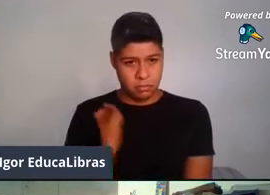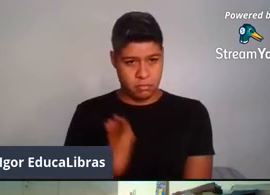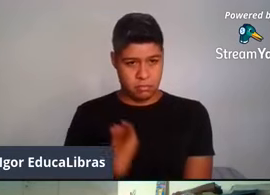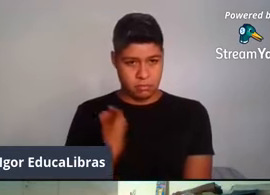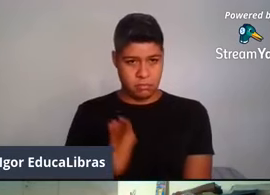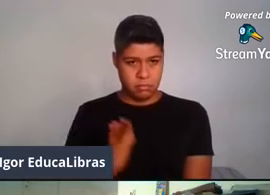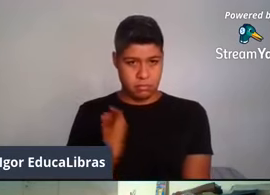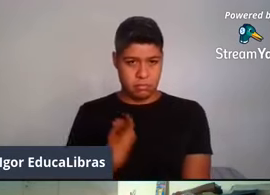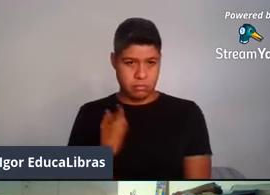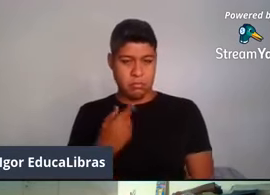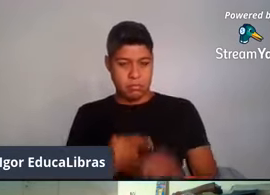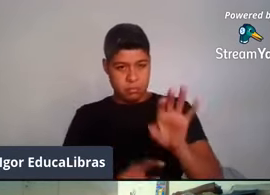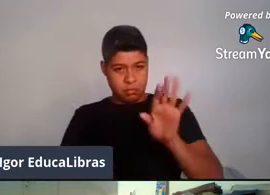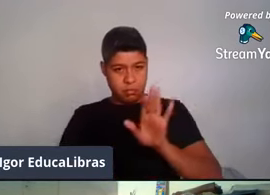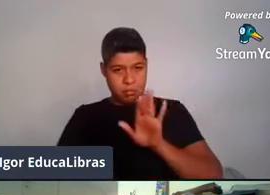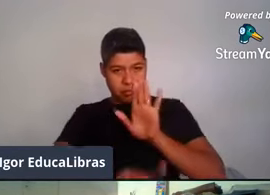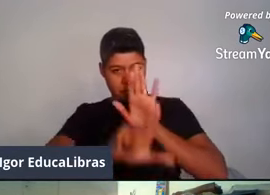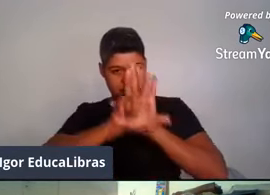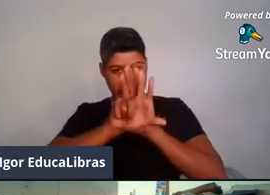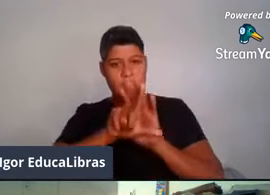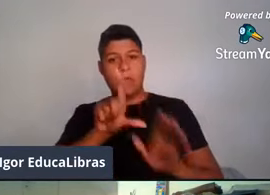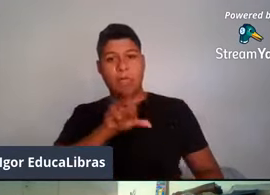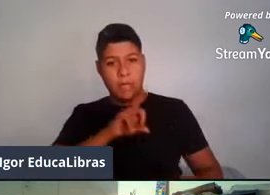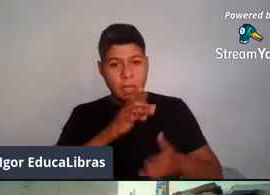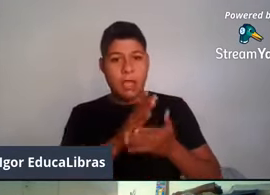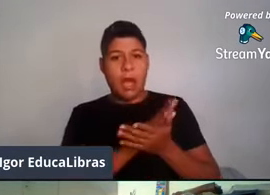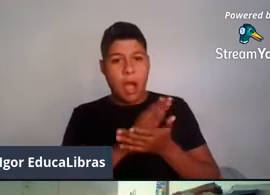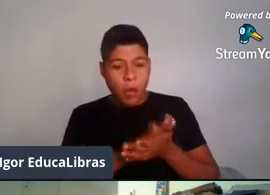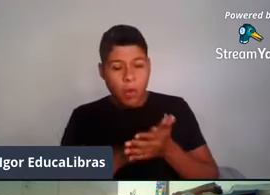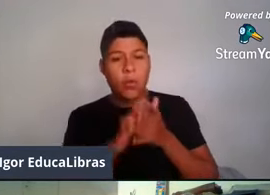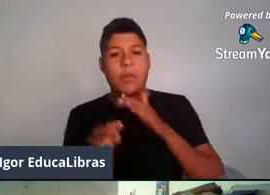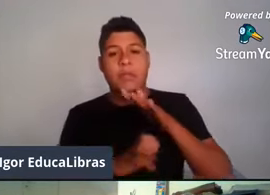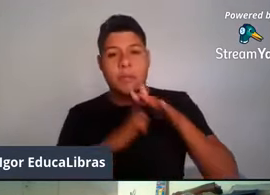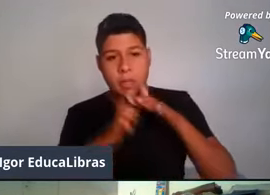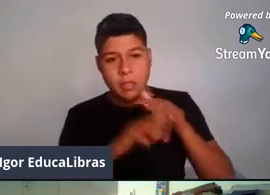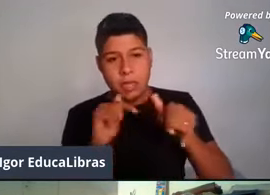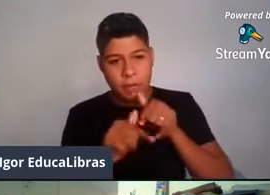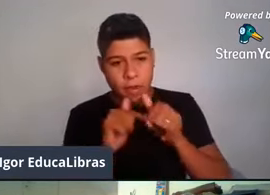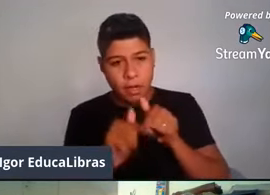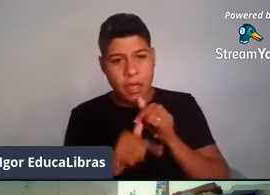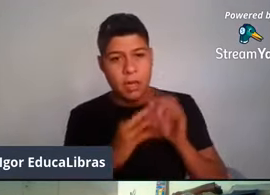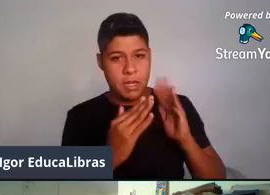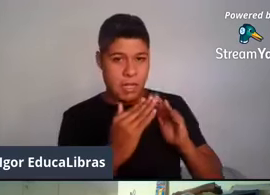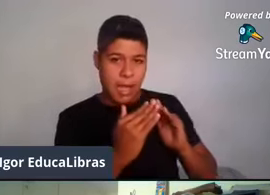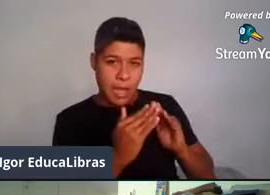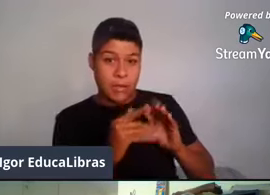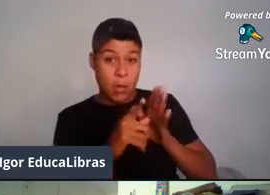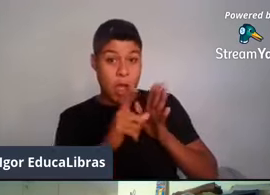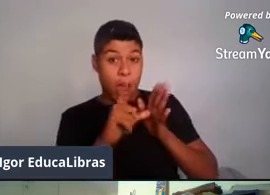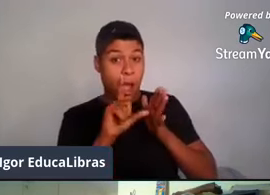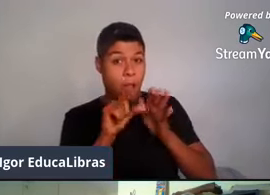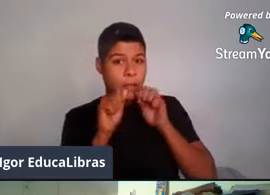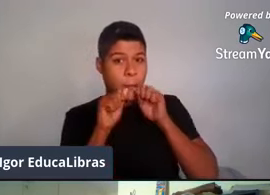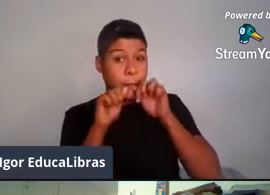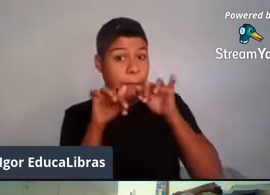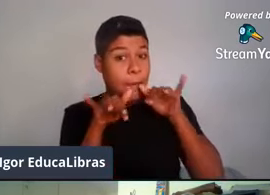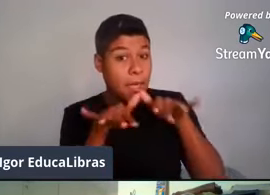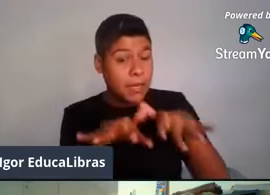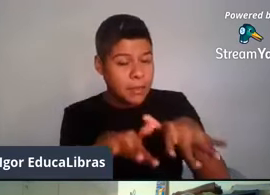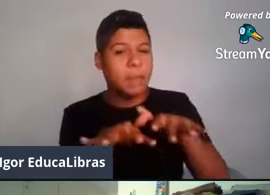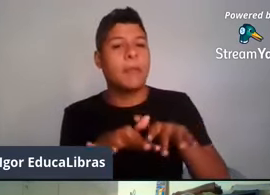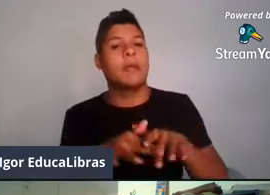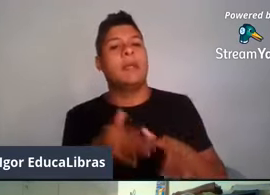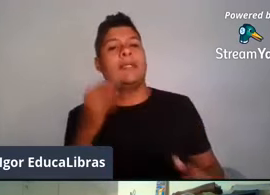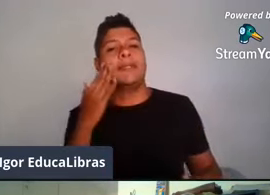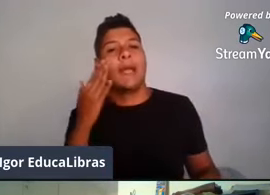nossa legislação, já tinha algumas empresas trabalhando, né, home office antes da pandemia, mas obviamente isso, né,